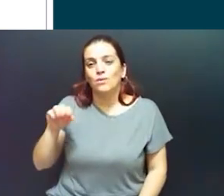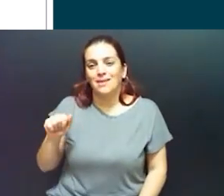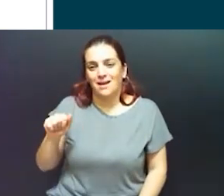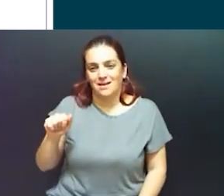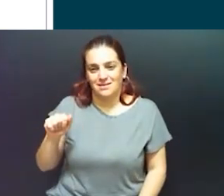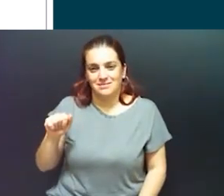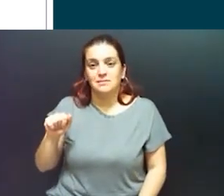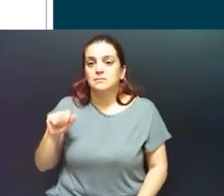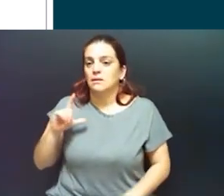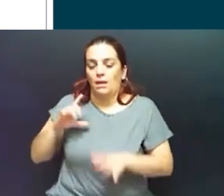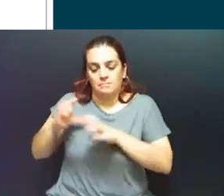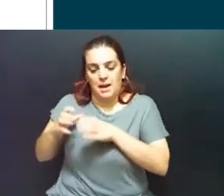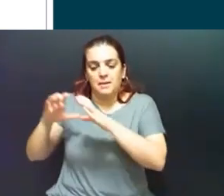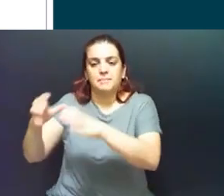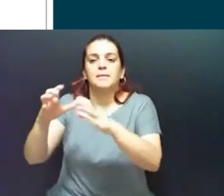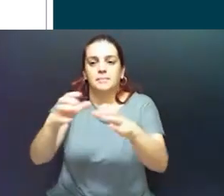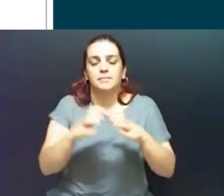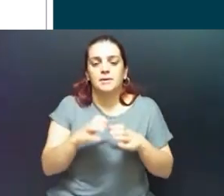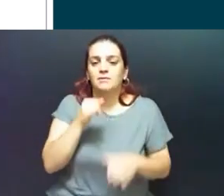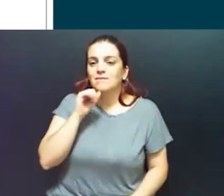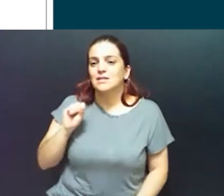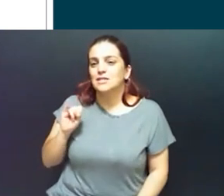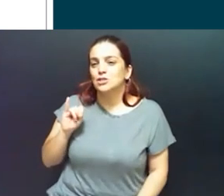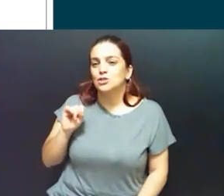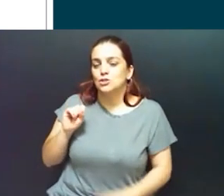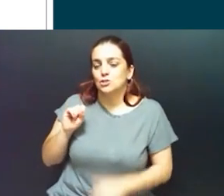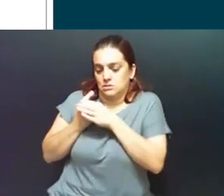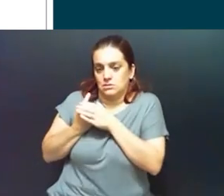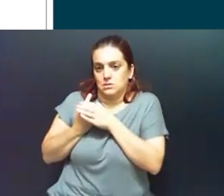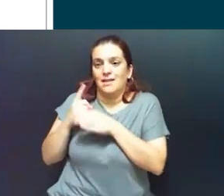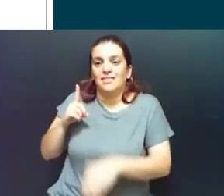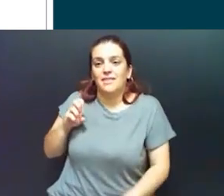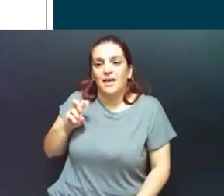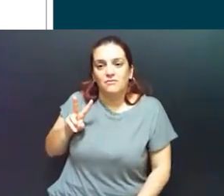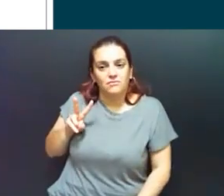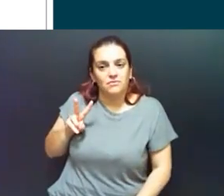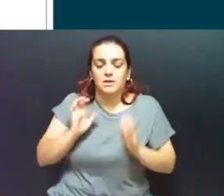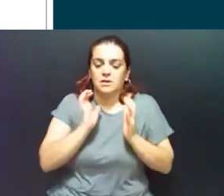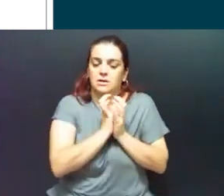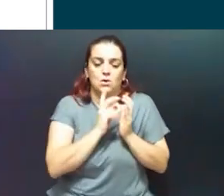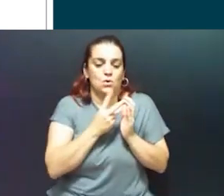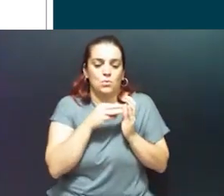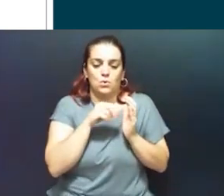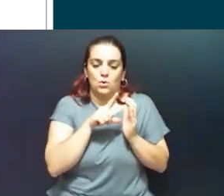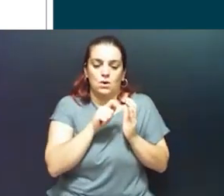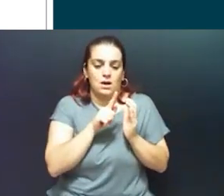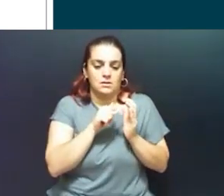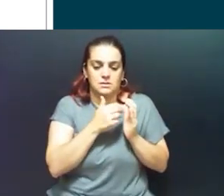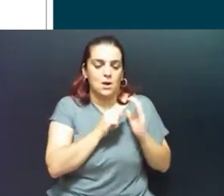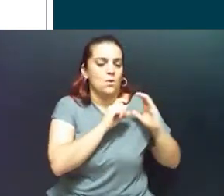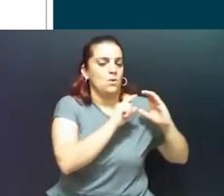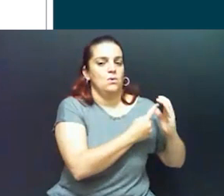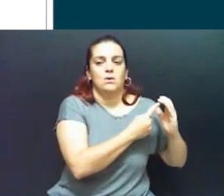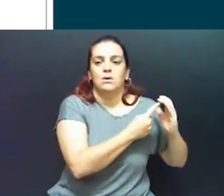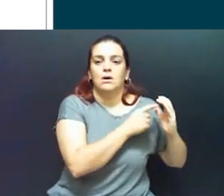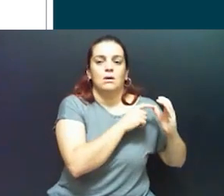ambiente diferente. Então, quando a gente fala de isolamento, por exemplo, a conta de dev não é o mesmo lugar onde está a conta de homologação, que também não é a mesma de produção. Então, a gente